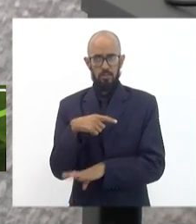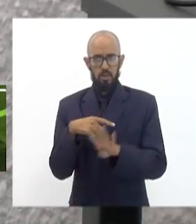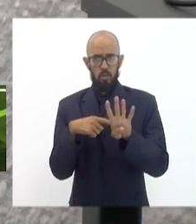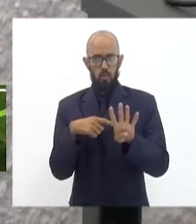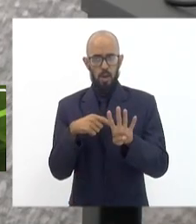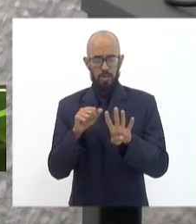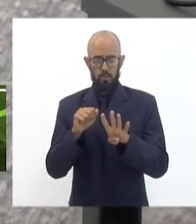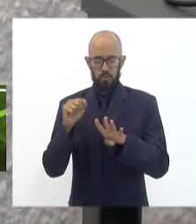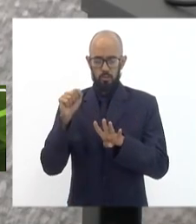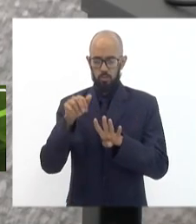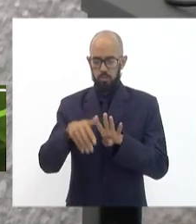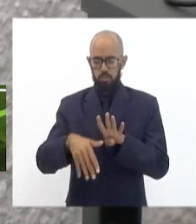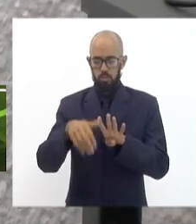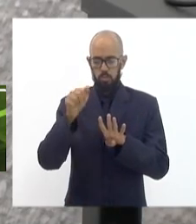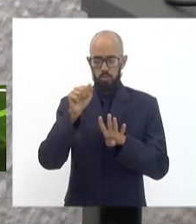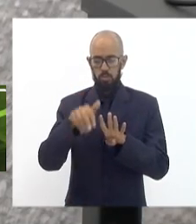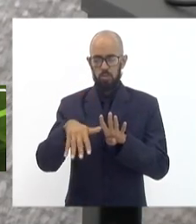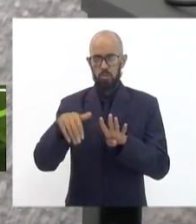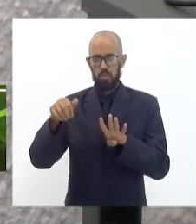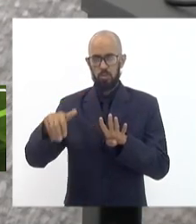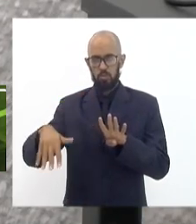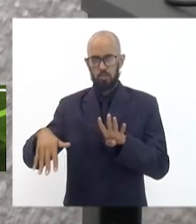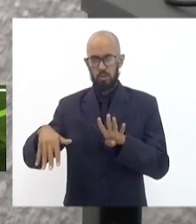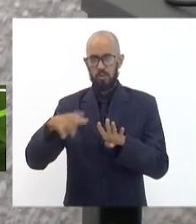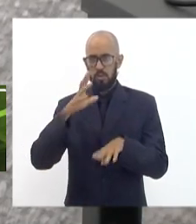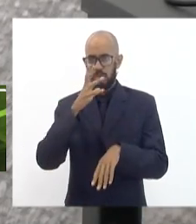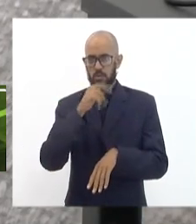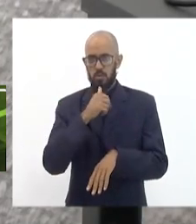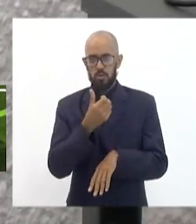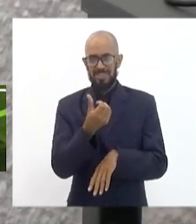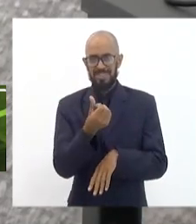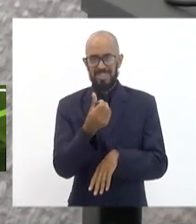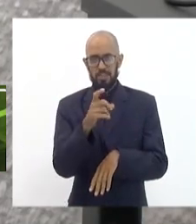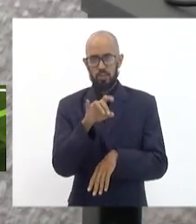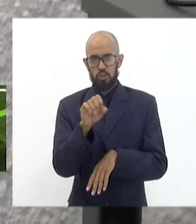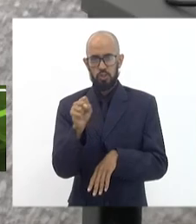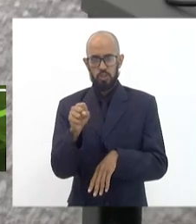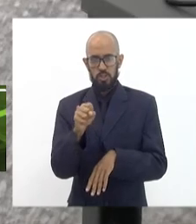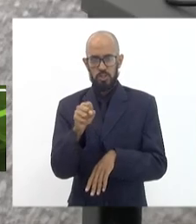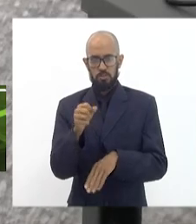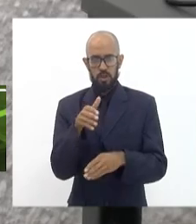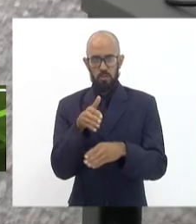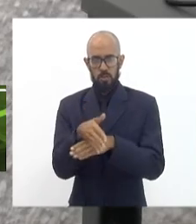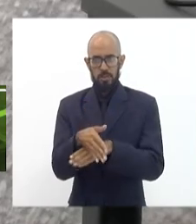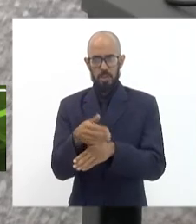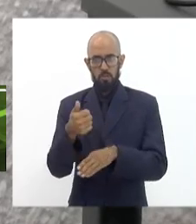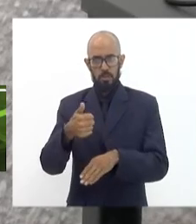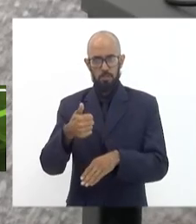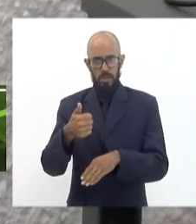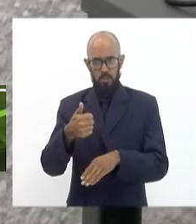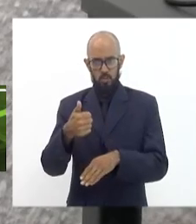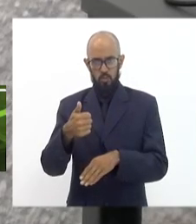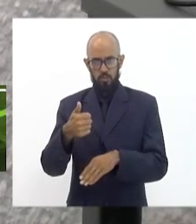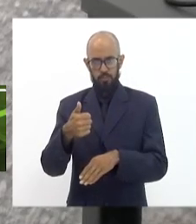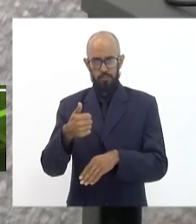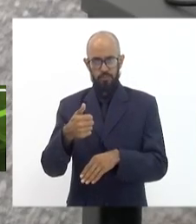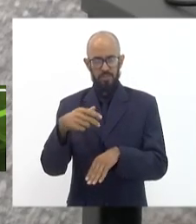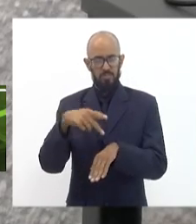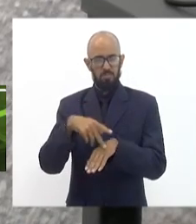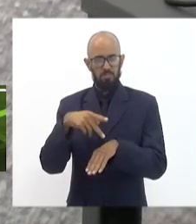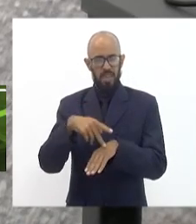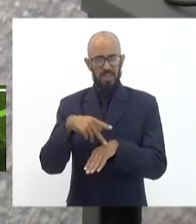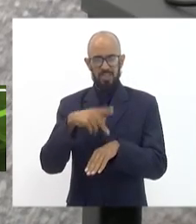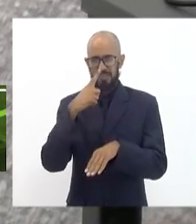deslizamentos nós devoram seis dias para ultrapassar o primeiro de exame tá uma quantidade de pedra de